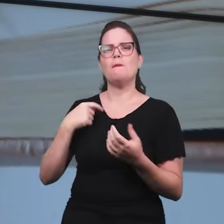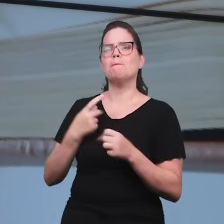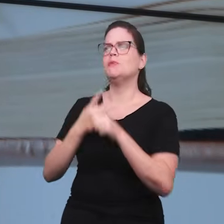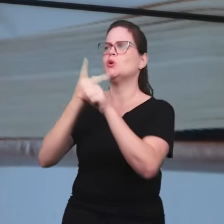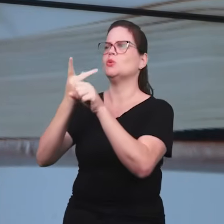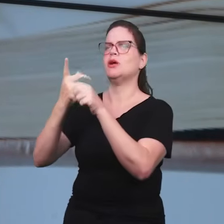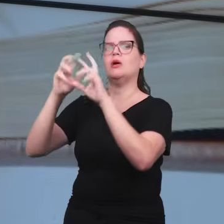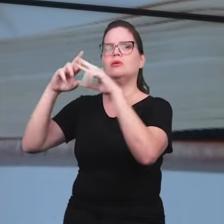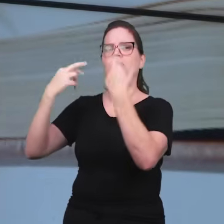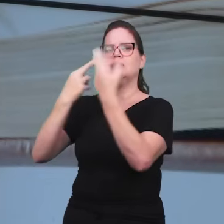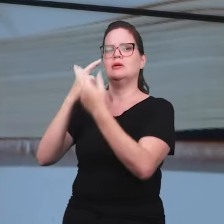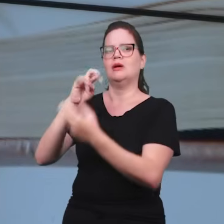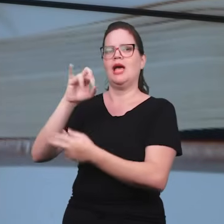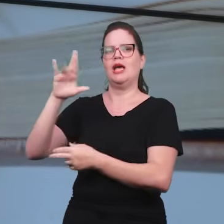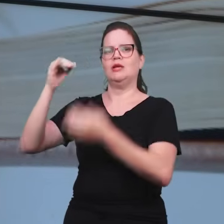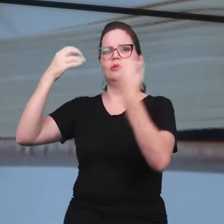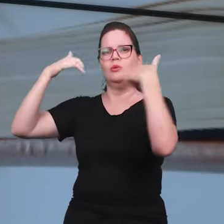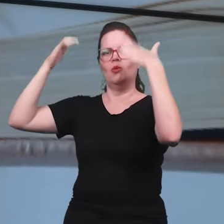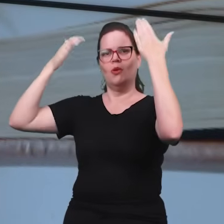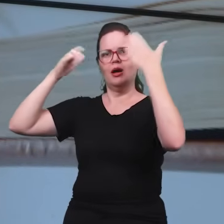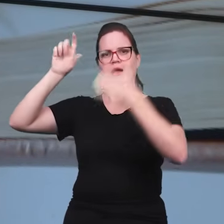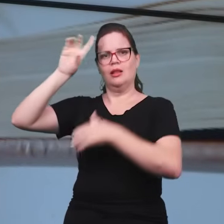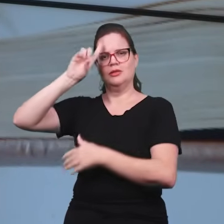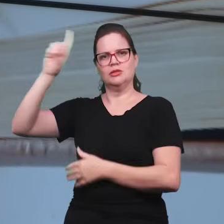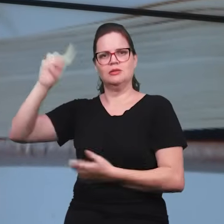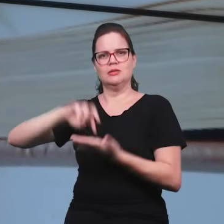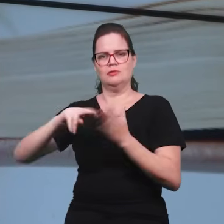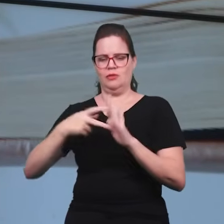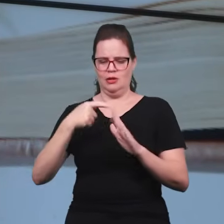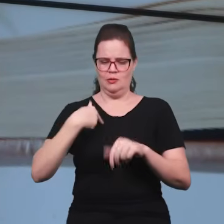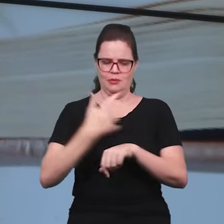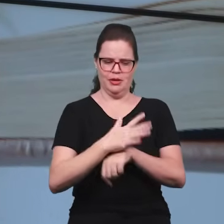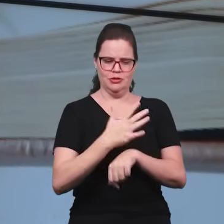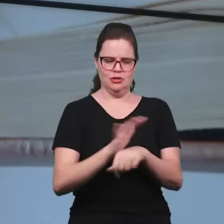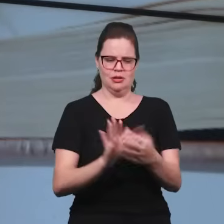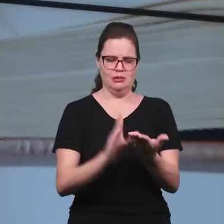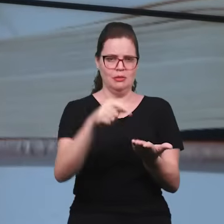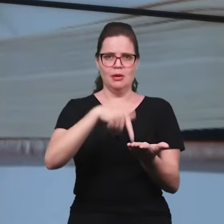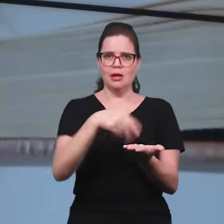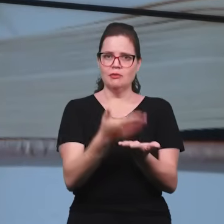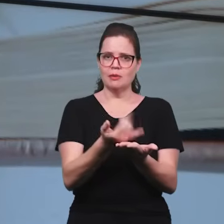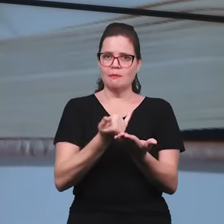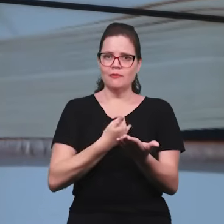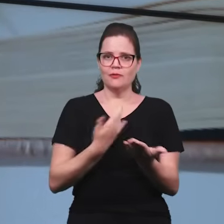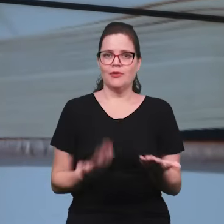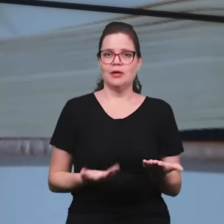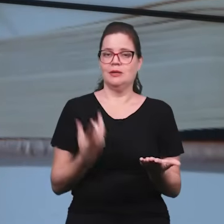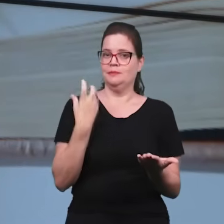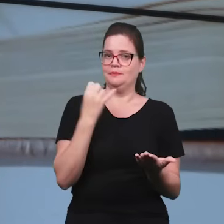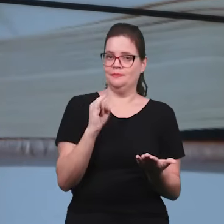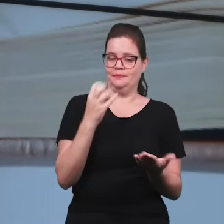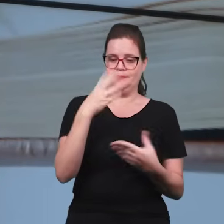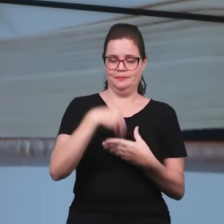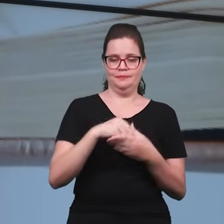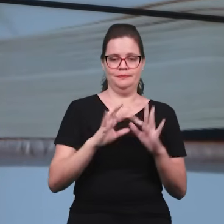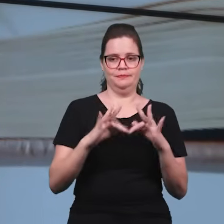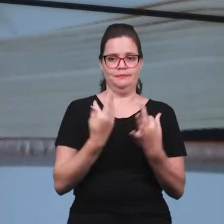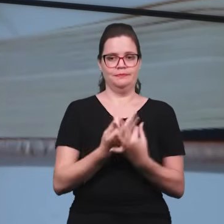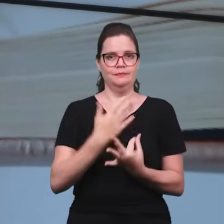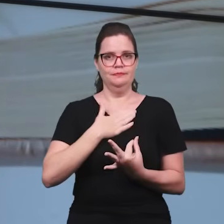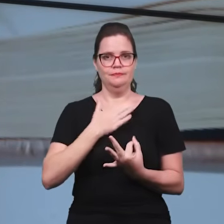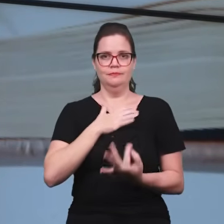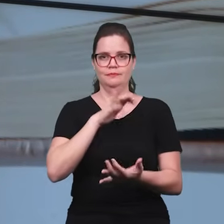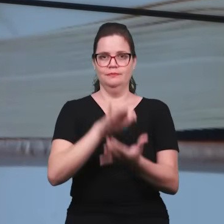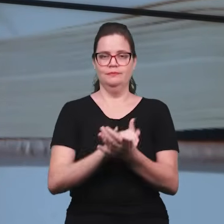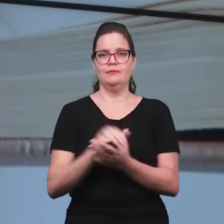viver a palavra de Deus? Então, se nós geramos dentro do nosso casamento um coração do nosso esposo